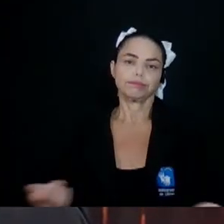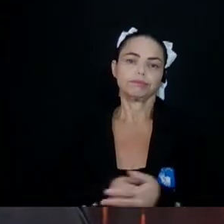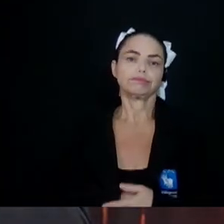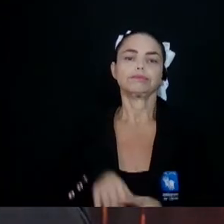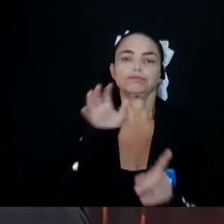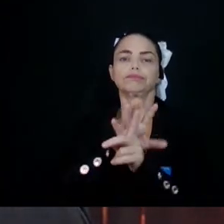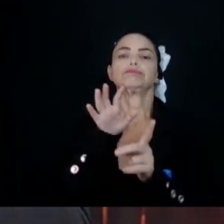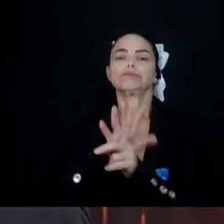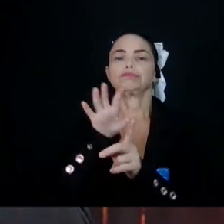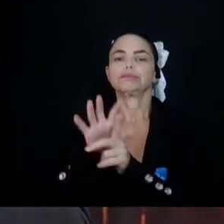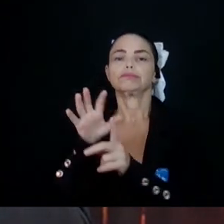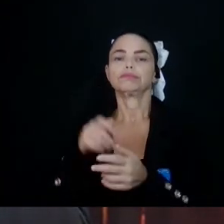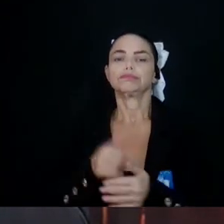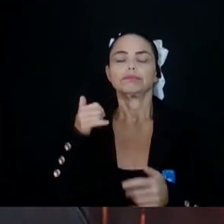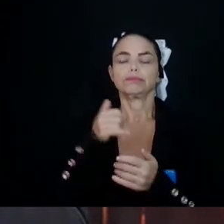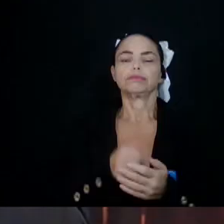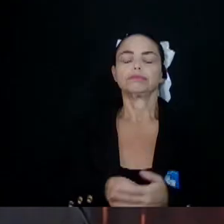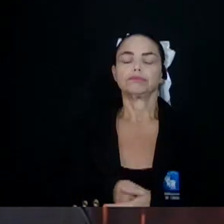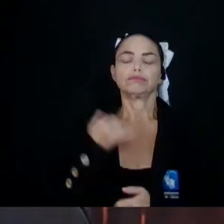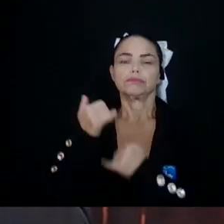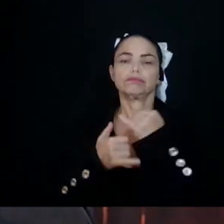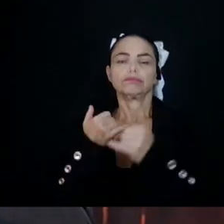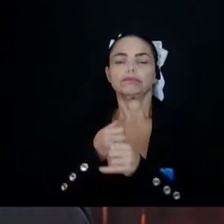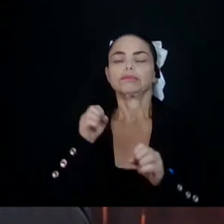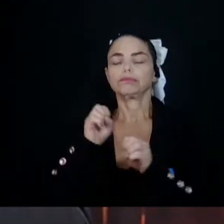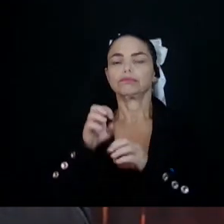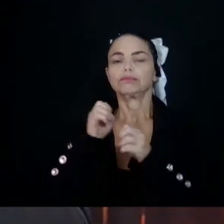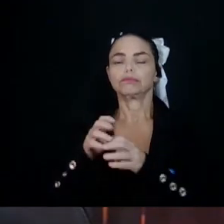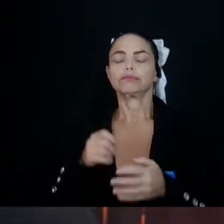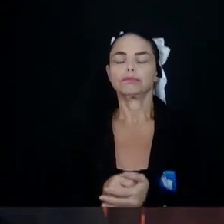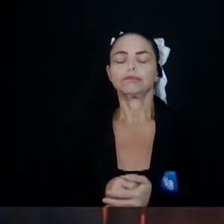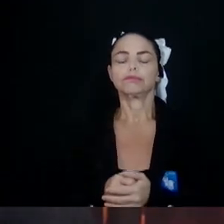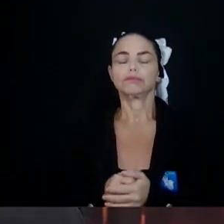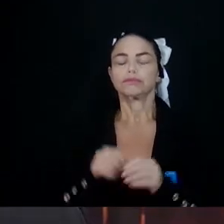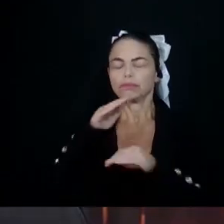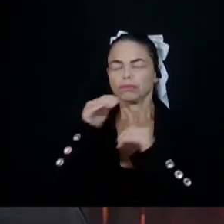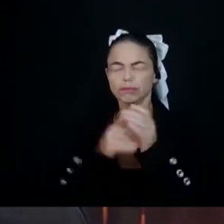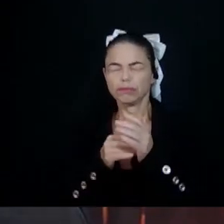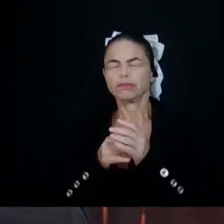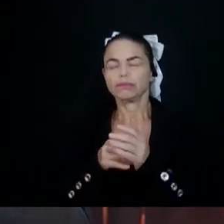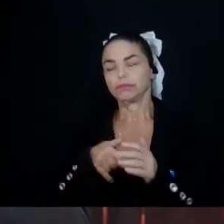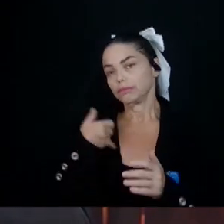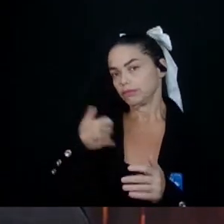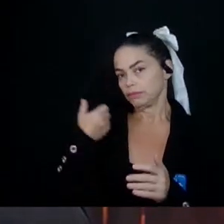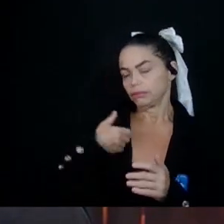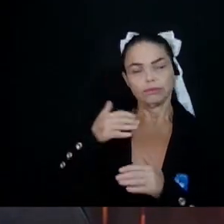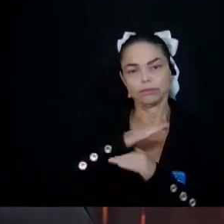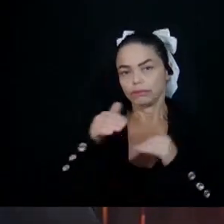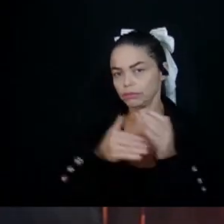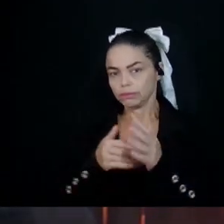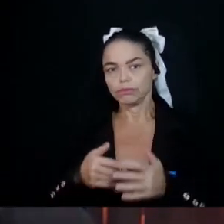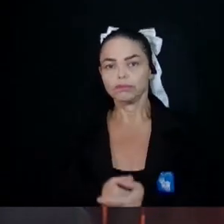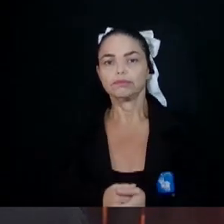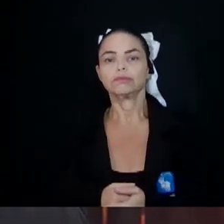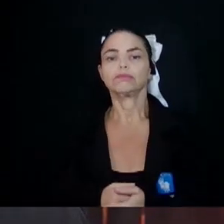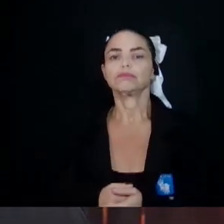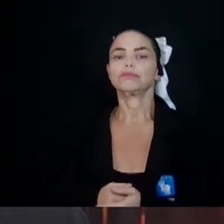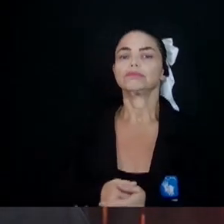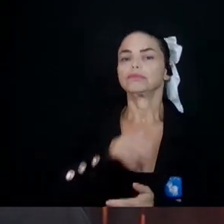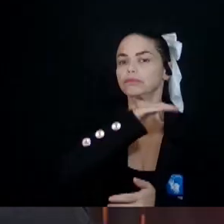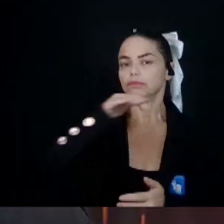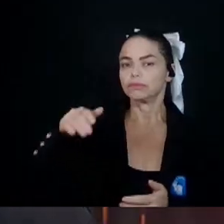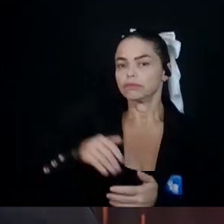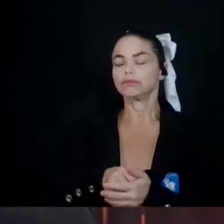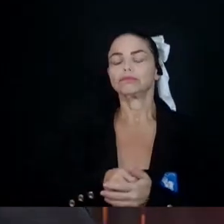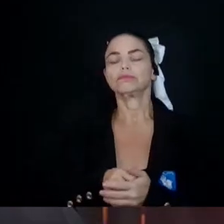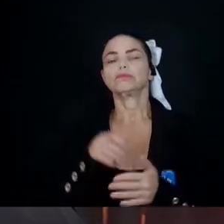internet. A questão da educação digital, ela tem que abranger toda a camada da sociedade. Quando a gente fala para crianças, a educação digital